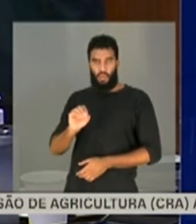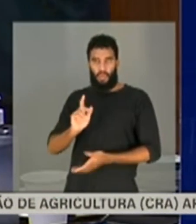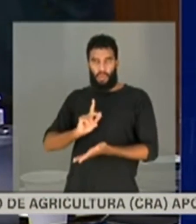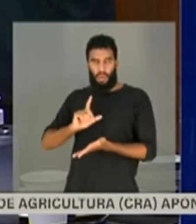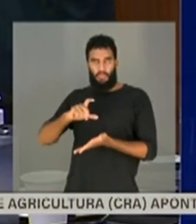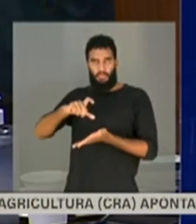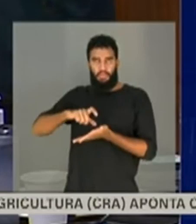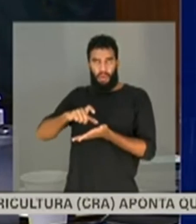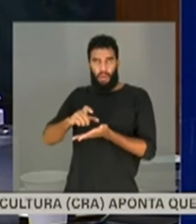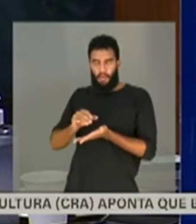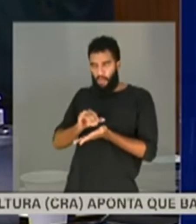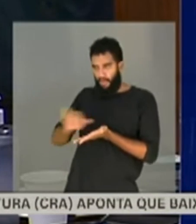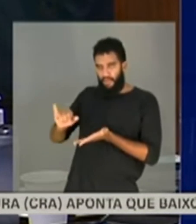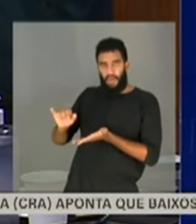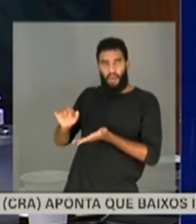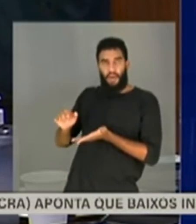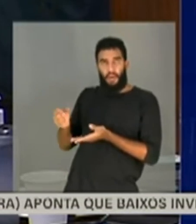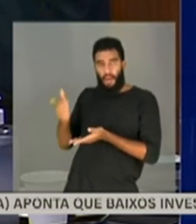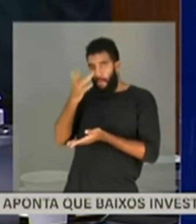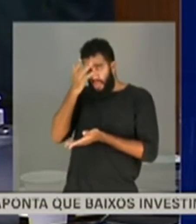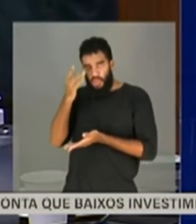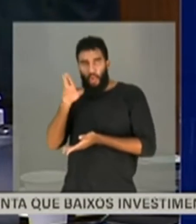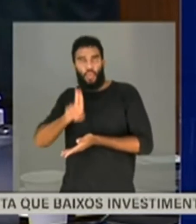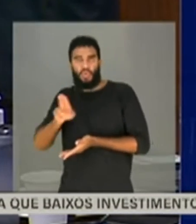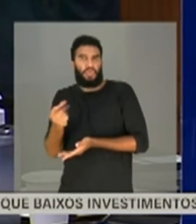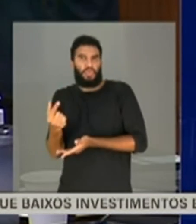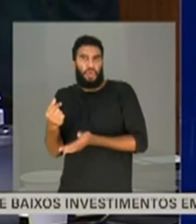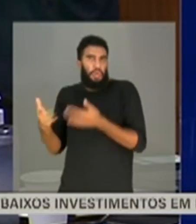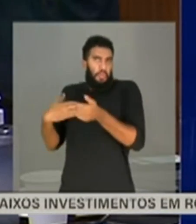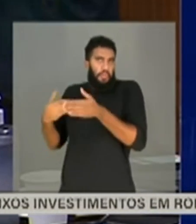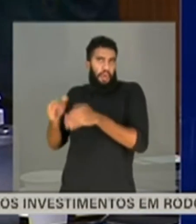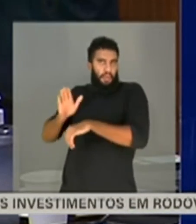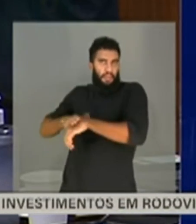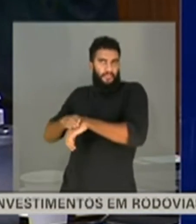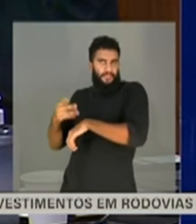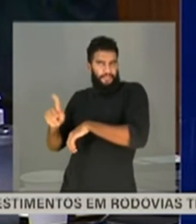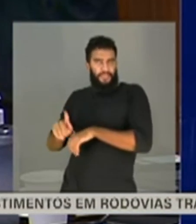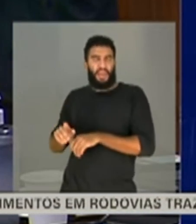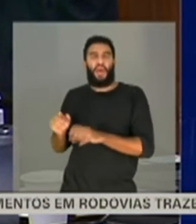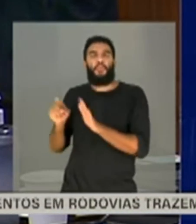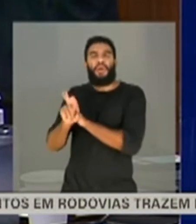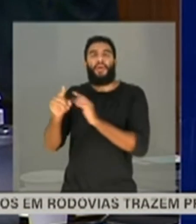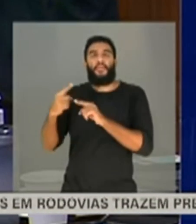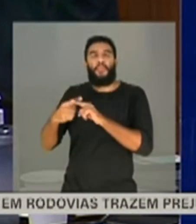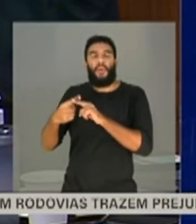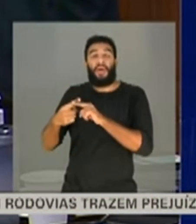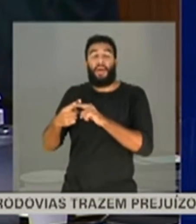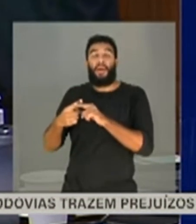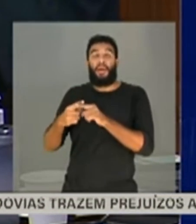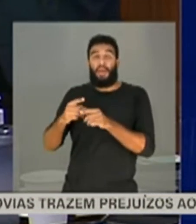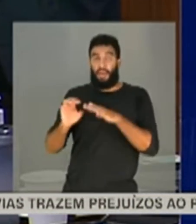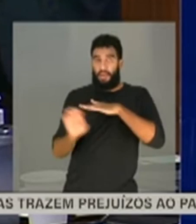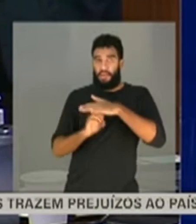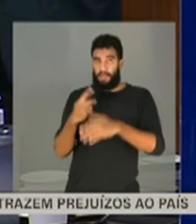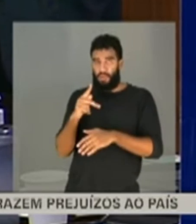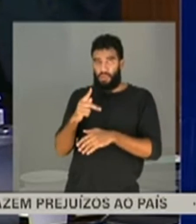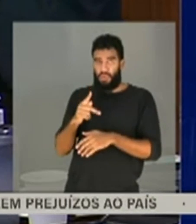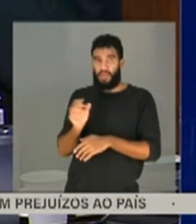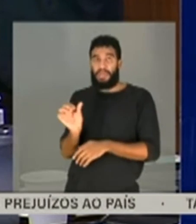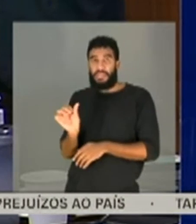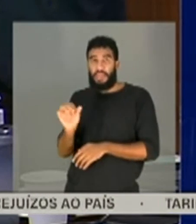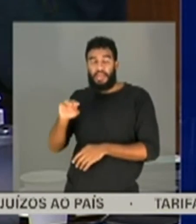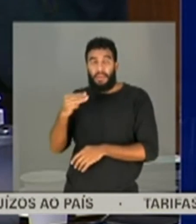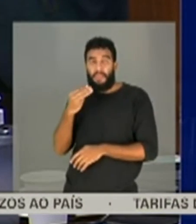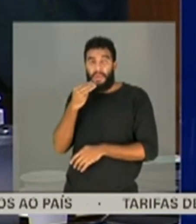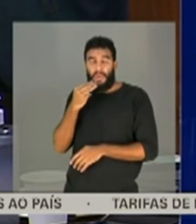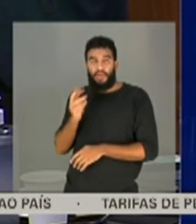para alguém, essa pessoa usa aquele dinheiro como quiser. Eu estou lhe perguntando isso porque as suas empresas transferiram 6 milhões de reais em 2020